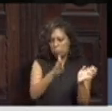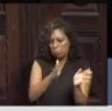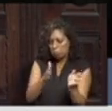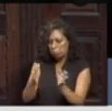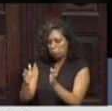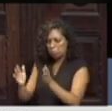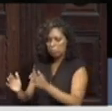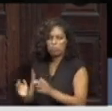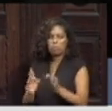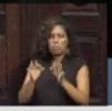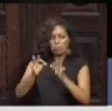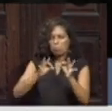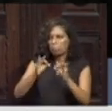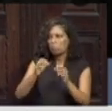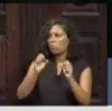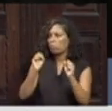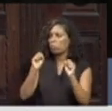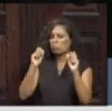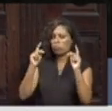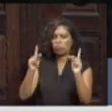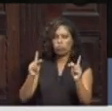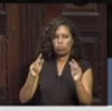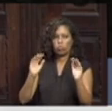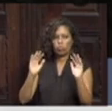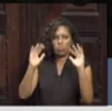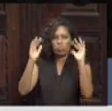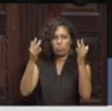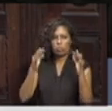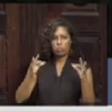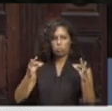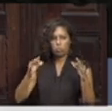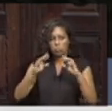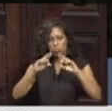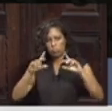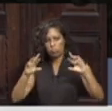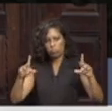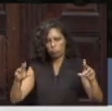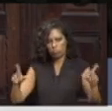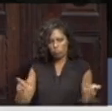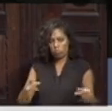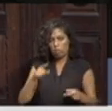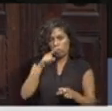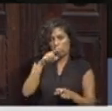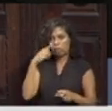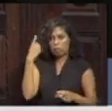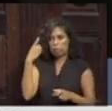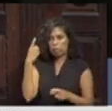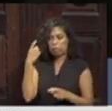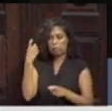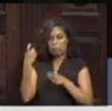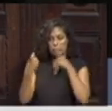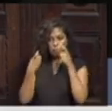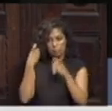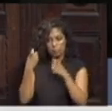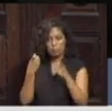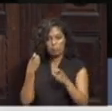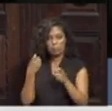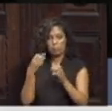sua organização e nem limitar a possibilidade de seus organizadores. Por isso, apresentei algumas emendas com o intuito de